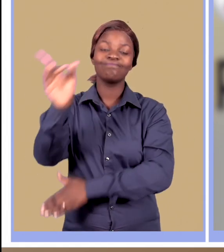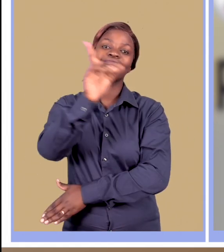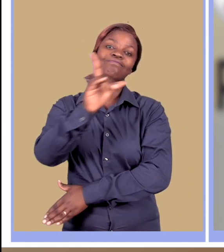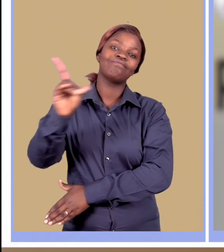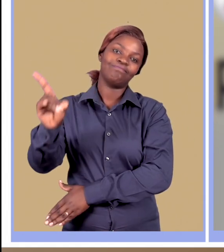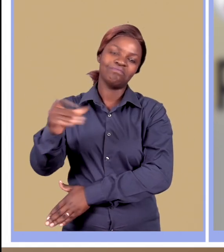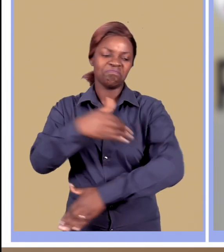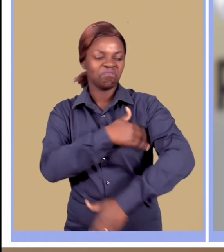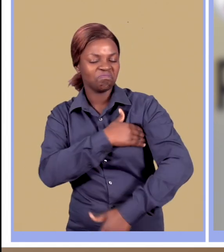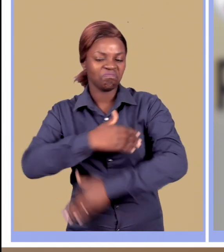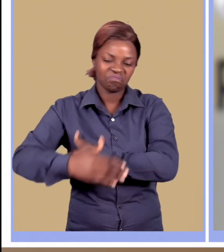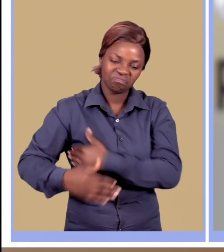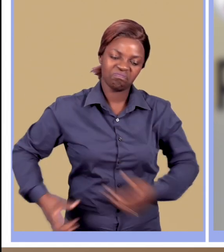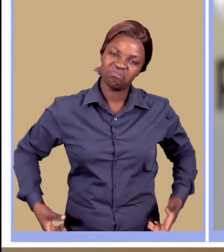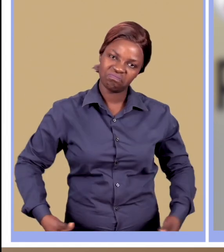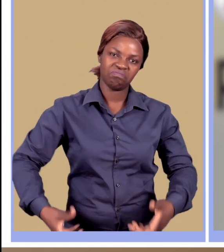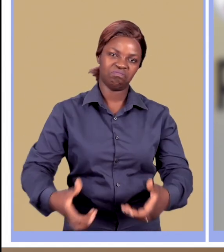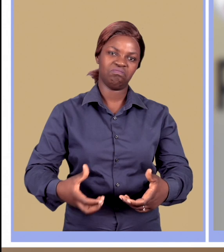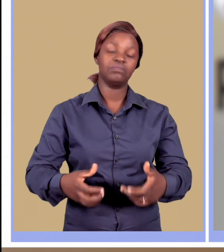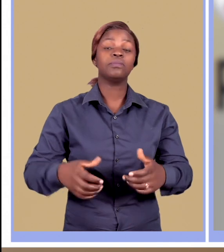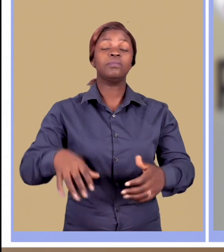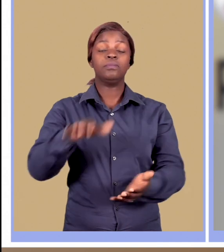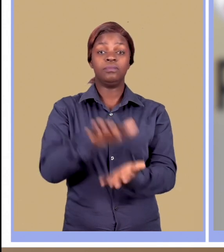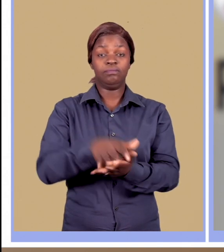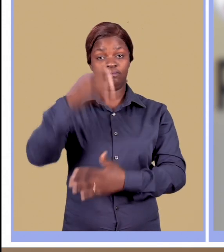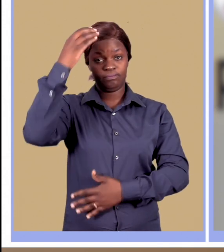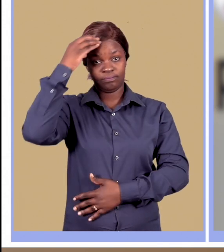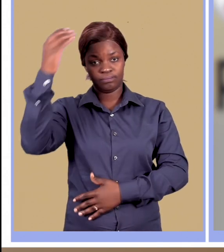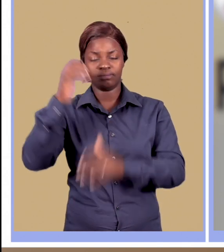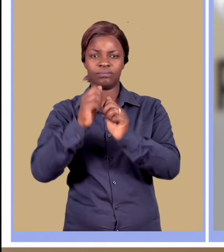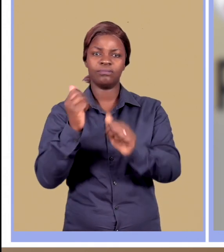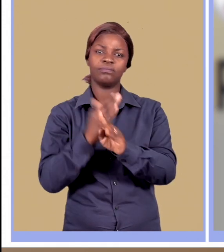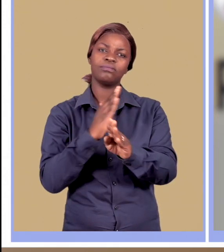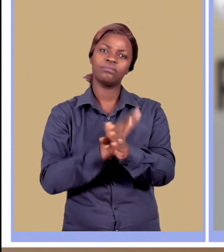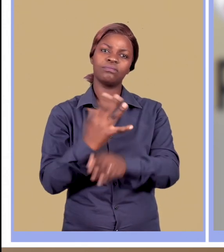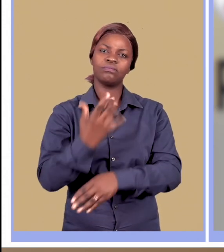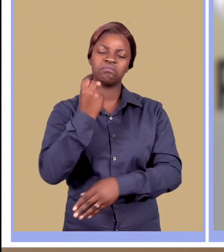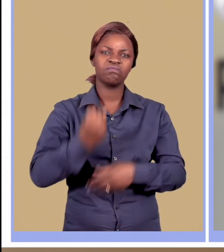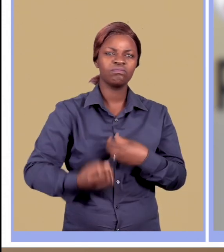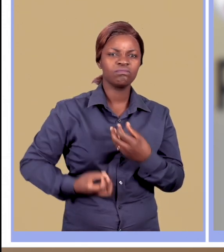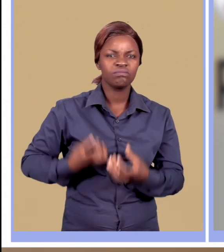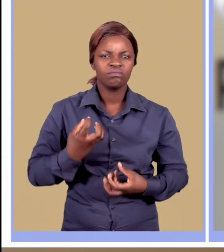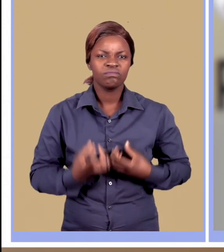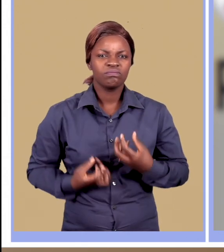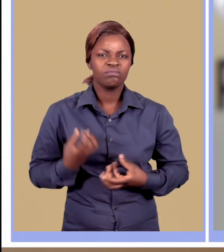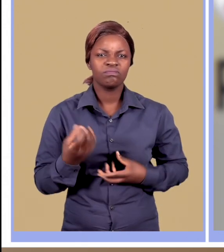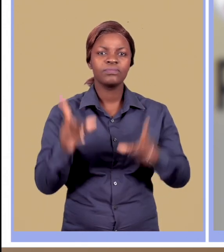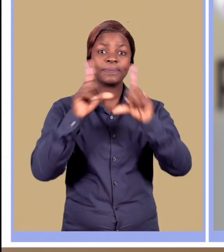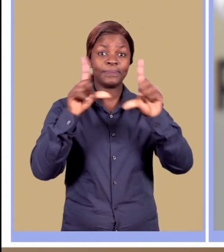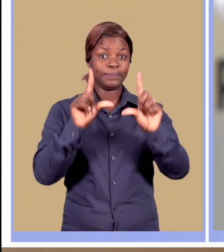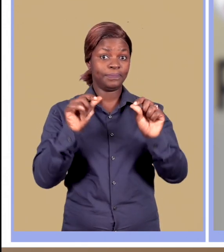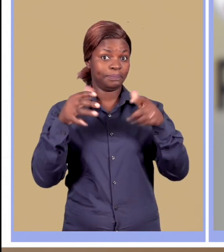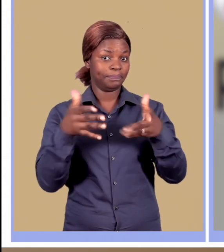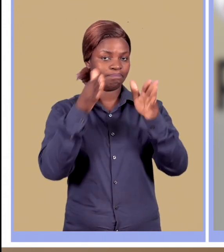com deficiência físico-motora, não é, na província de Nampula. Mas antes, porém, podia abordar um pouco